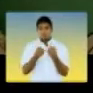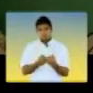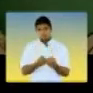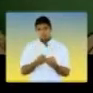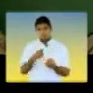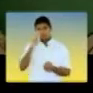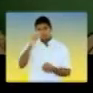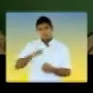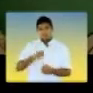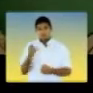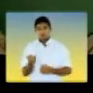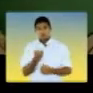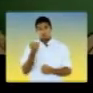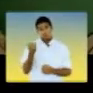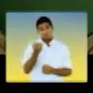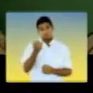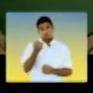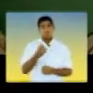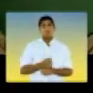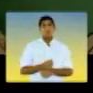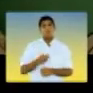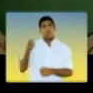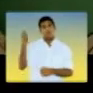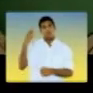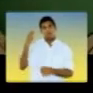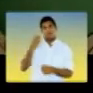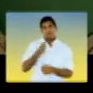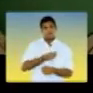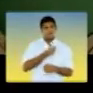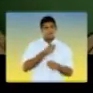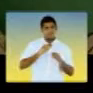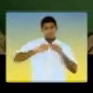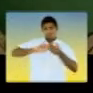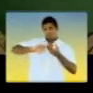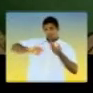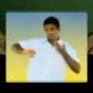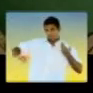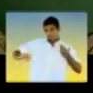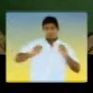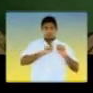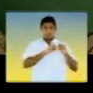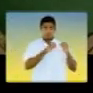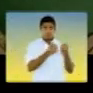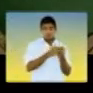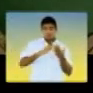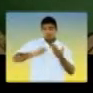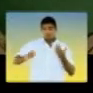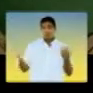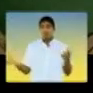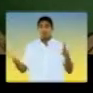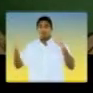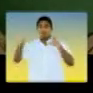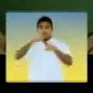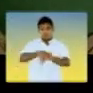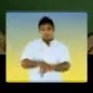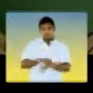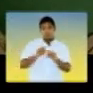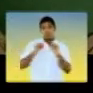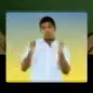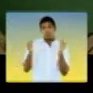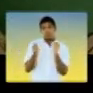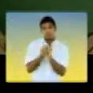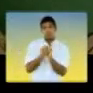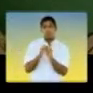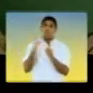suma importância. Antes elas viviam separadas da sociedade. Hoje elas são realmente incluídas, são inclusas na sociedade.